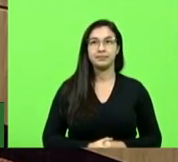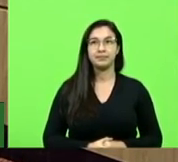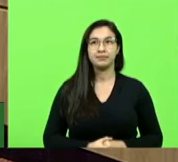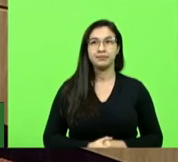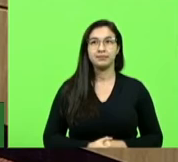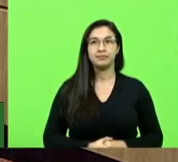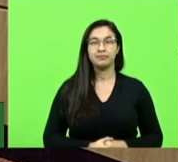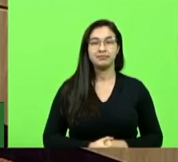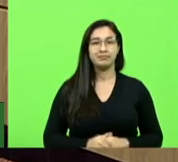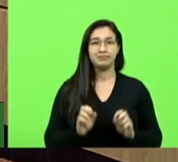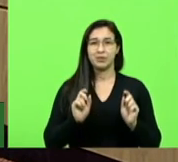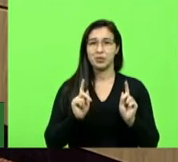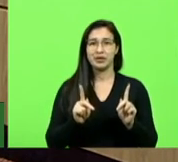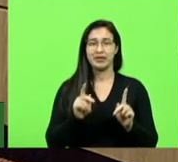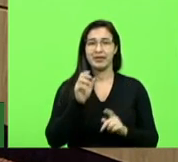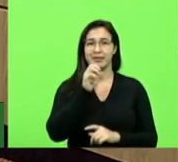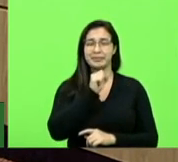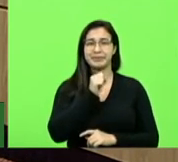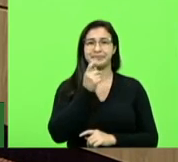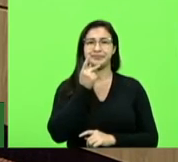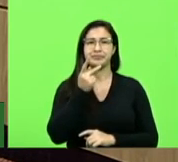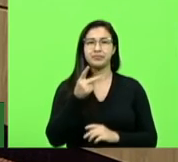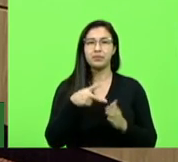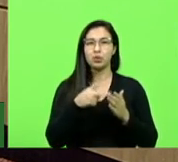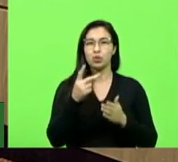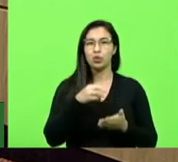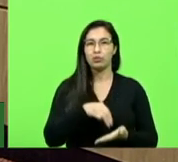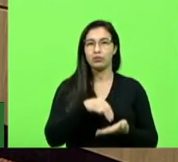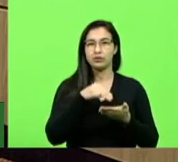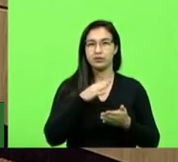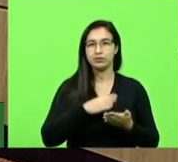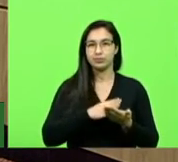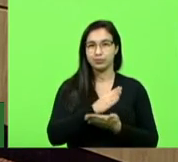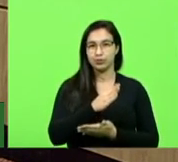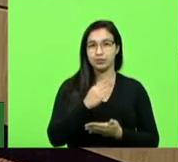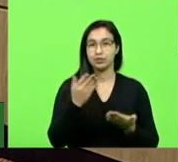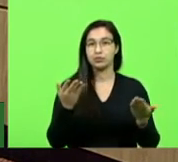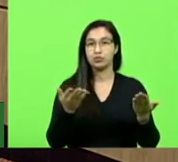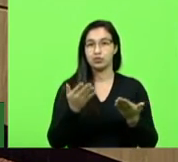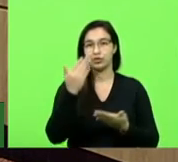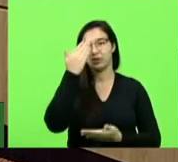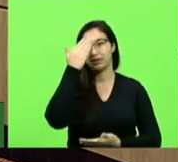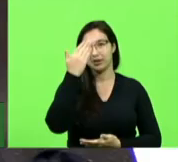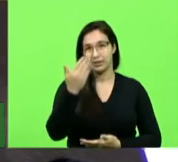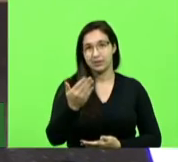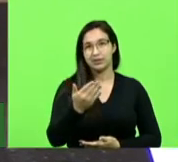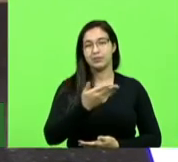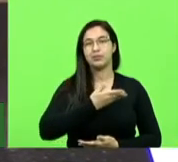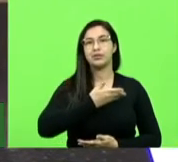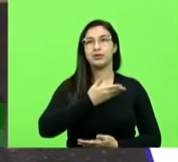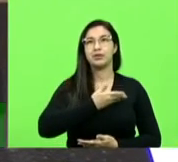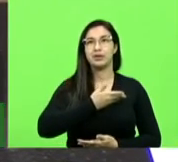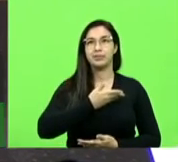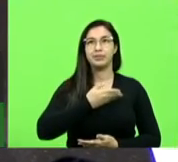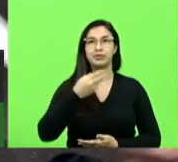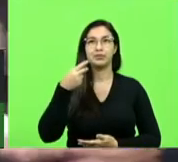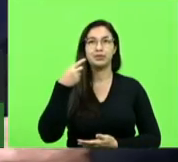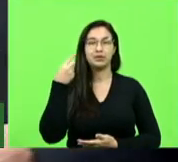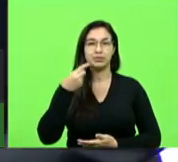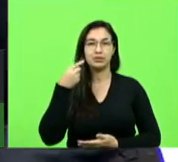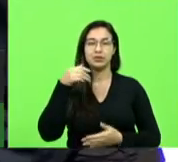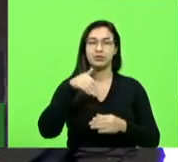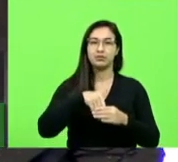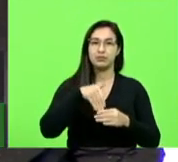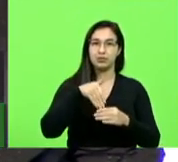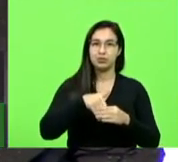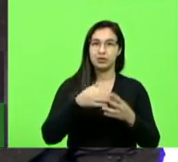Não, tranquilo, simplesmente ali para falar das duas moções aprovadas aí nessa casa no dia de hoje, agradeço aos colegas deputados que votaram a